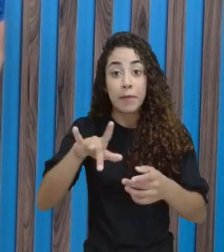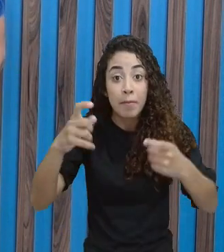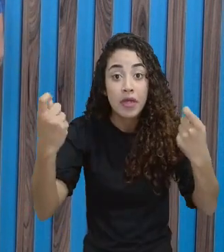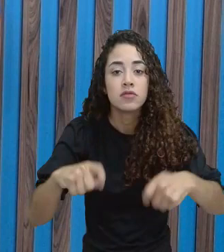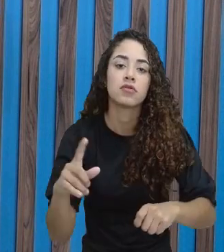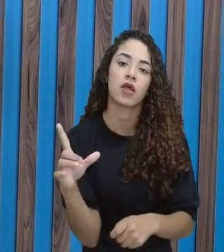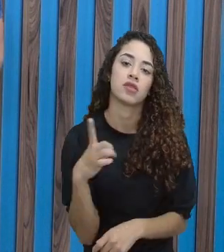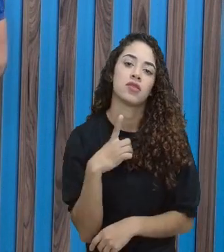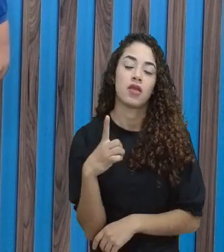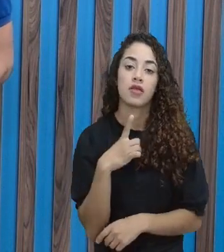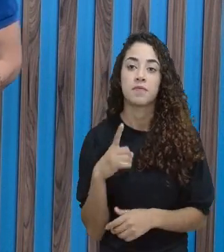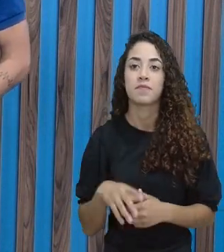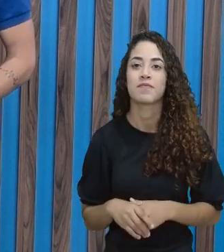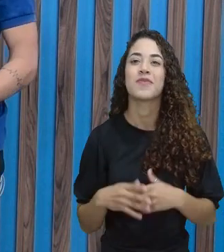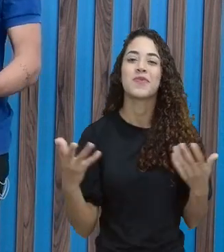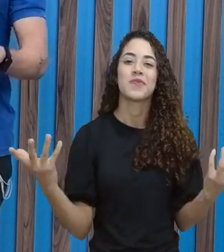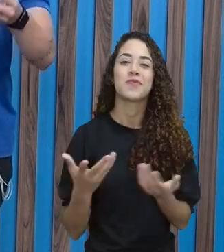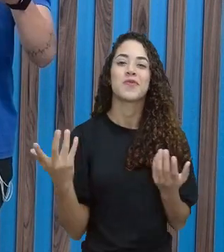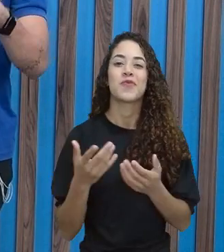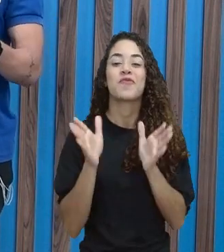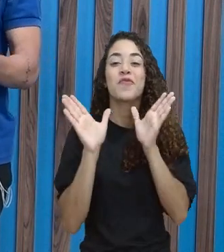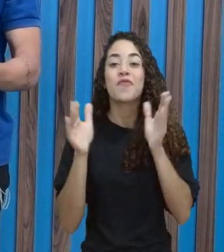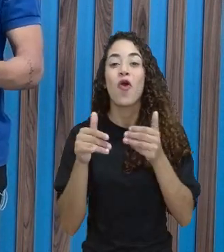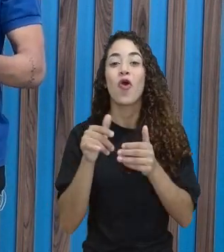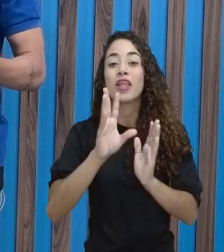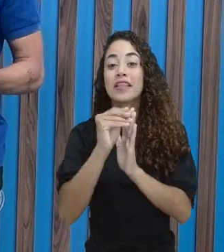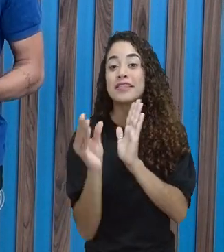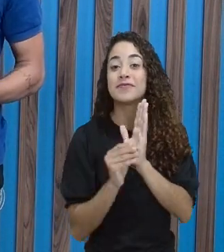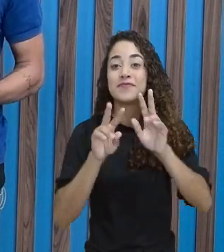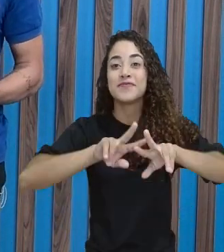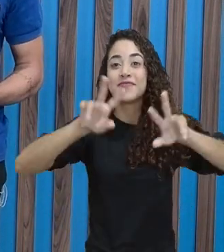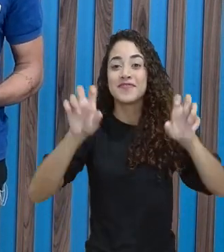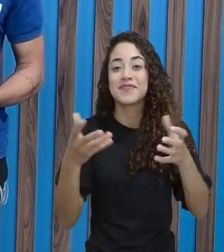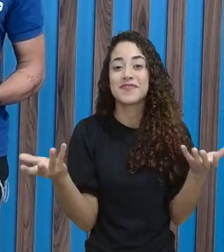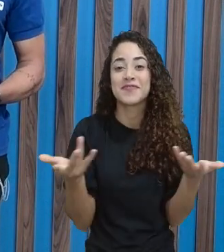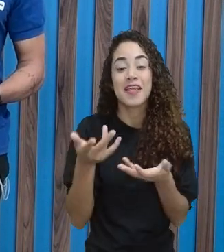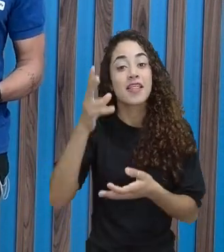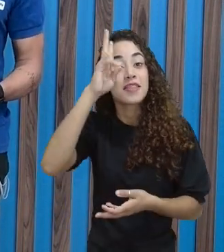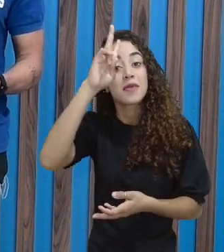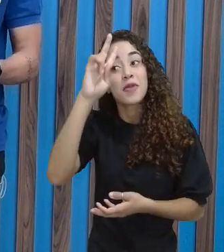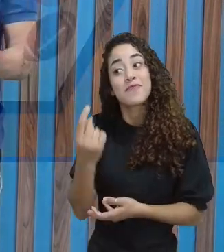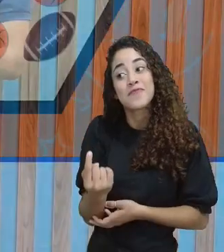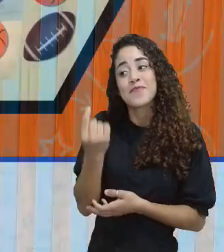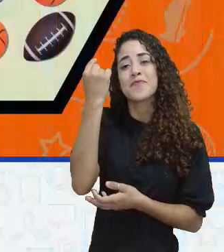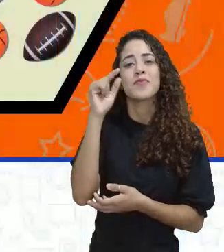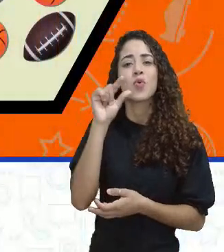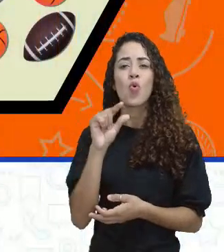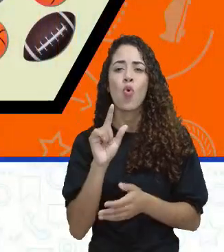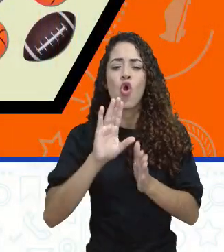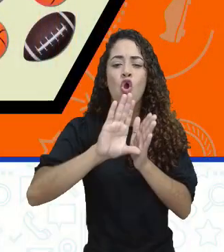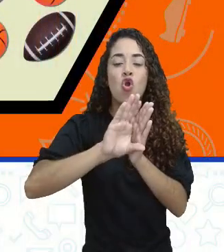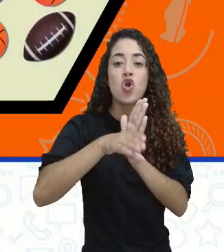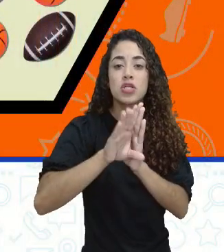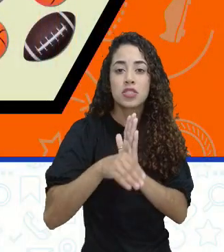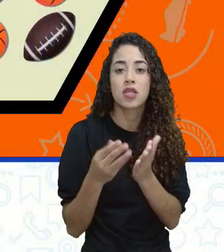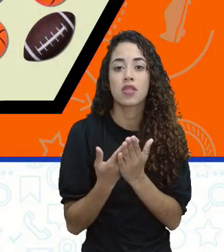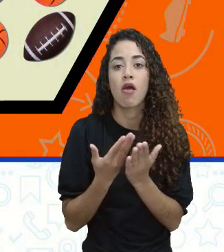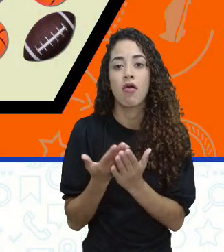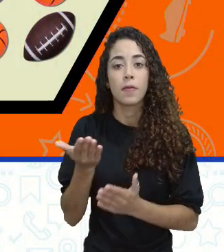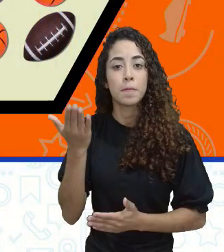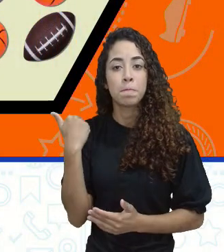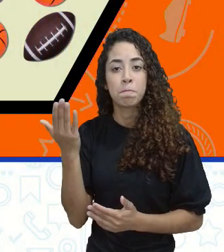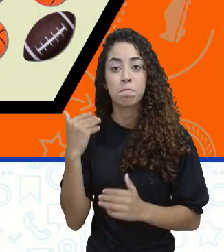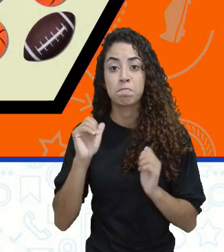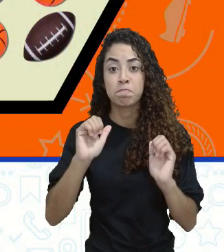vamos embora para o nosso conteúdo, como eu disse, revisando aí um pouquinho do conceito que a gente trouxe na aula passada.